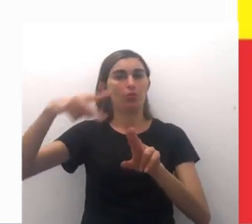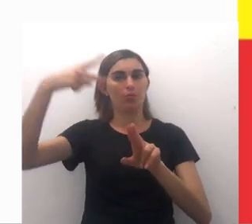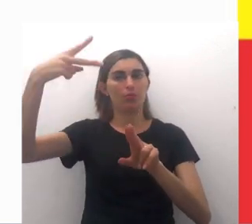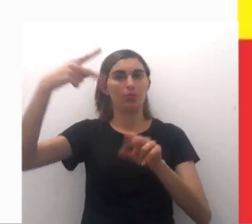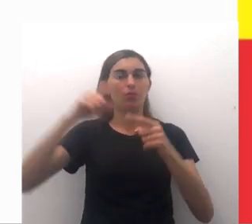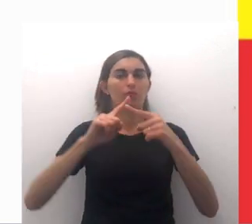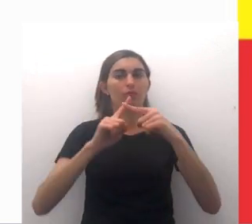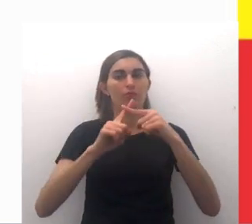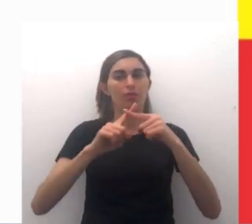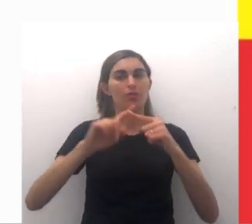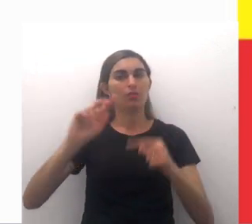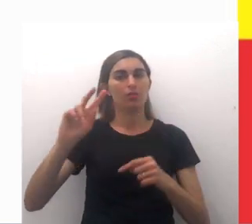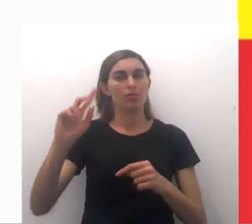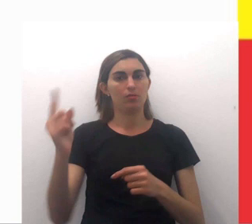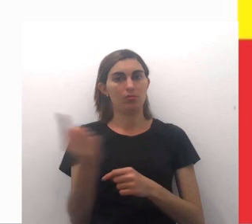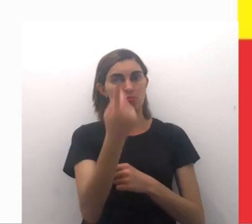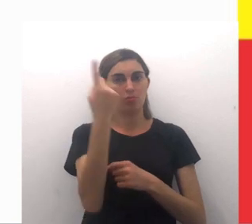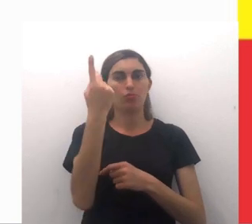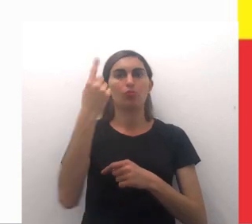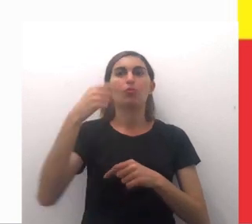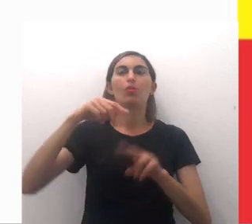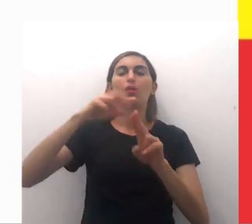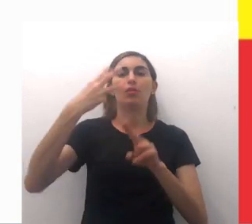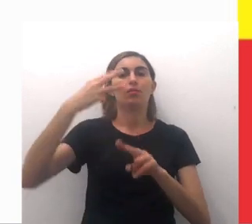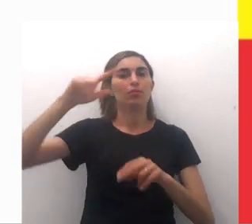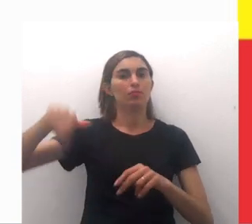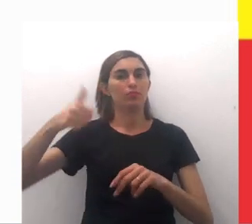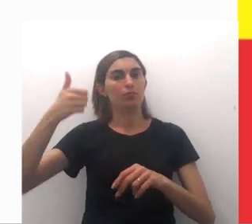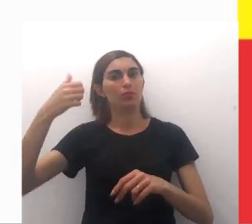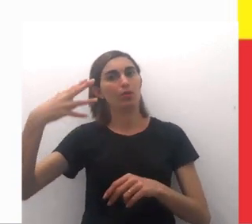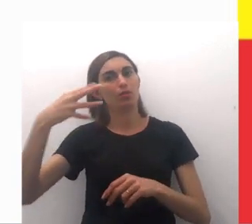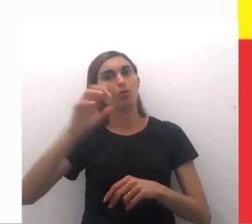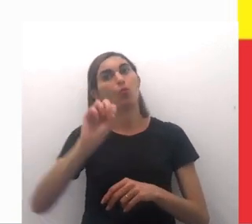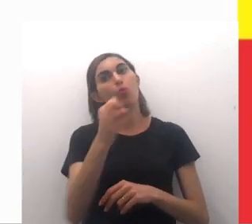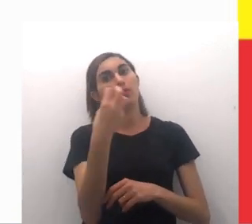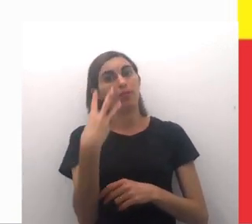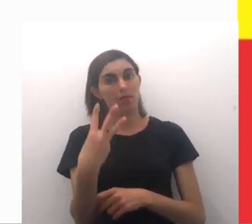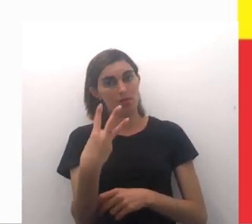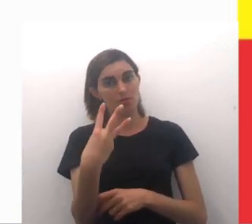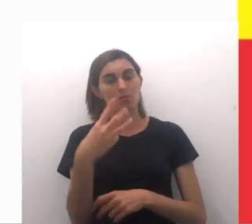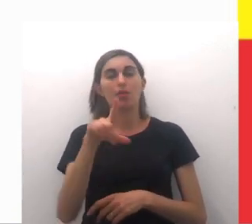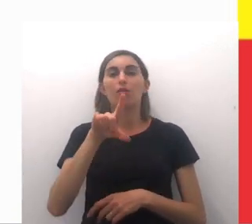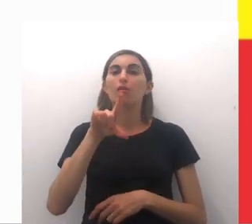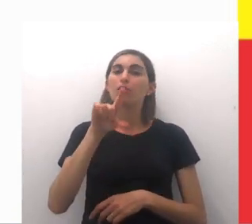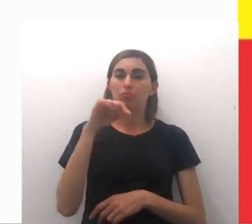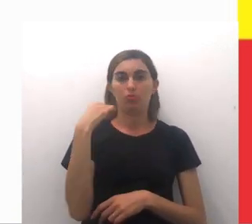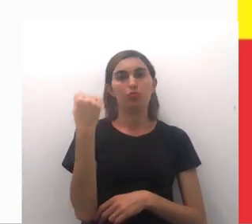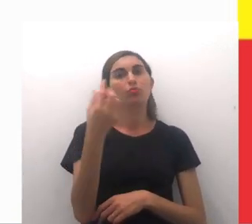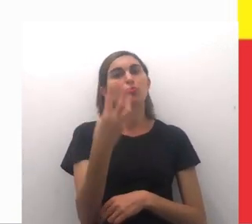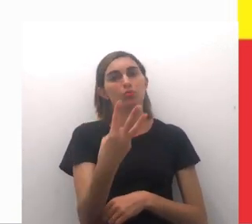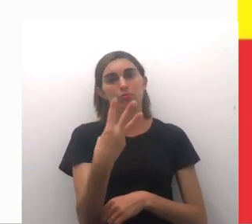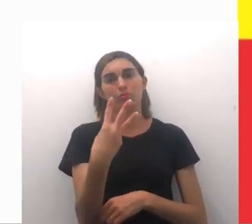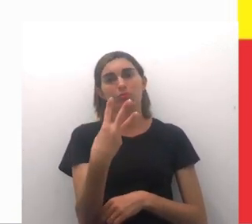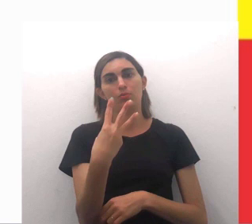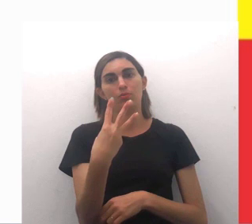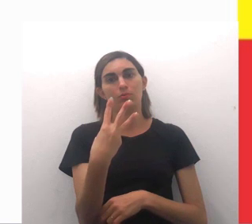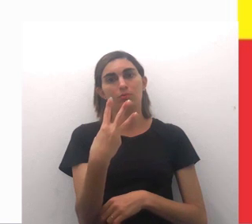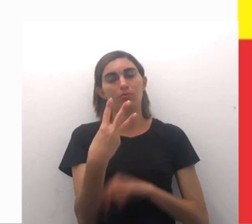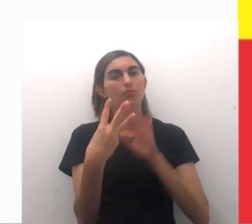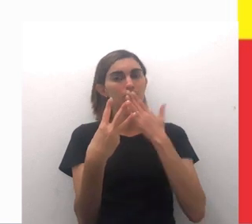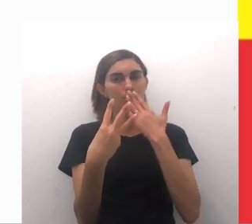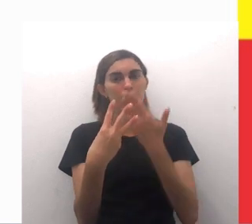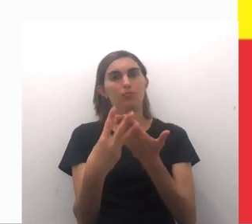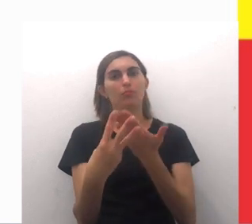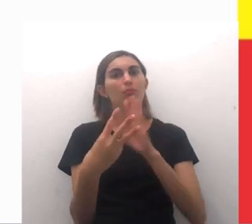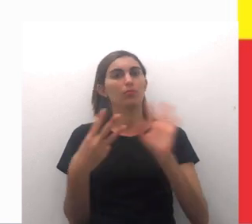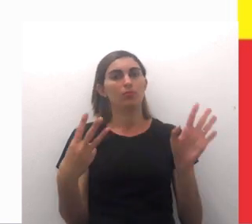vezes a altura. Então, usando o π pode ser 3,14 ou o π pode ser 3. Iremos usar o π igual a 3.